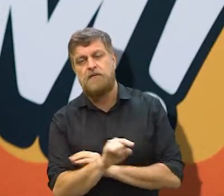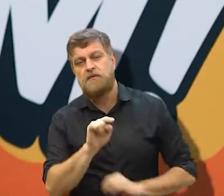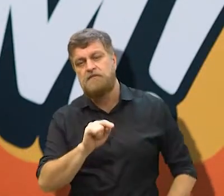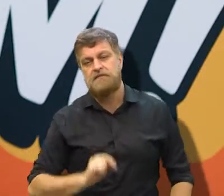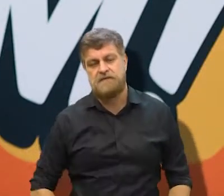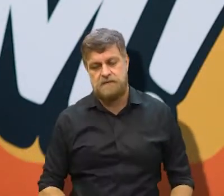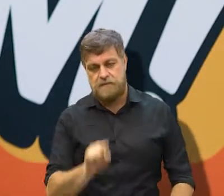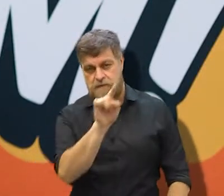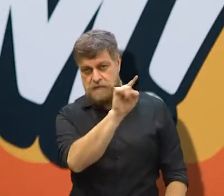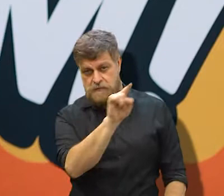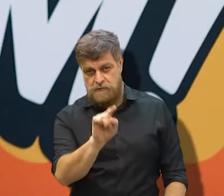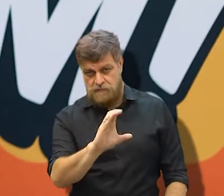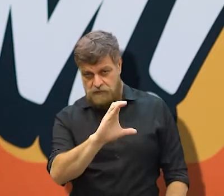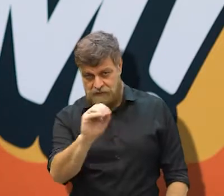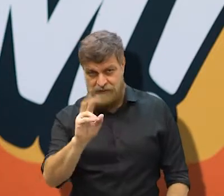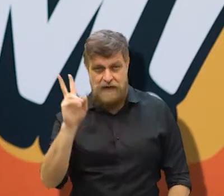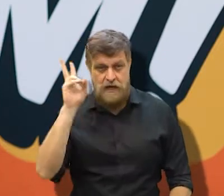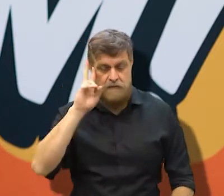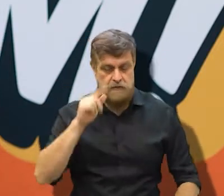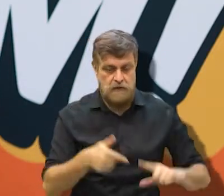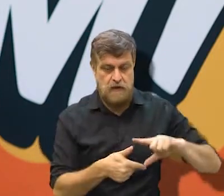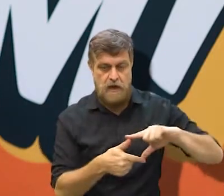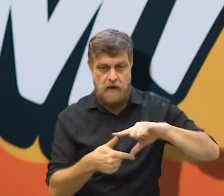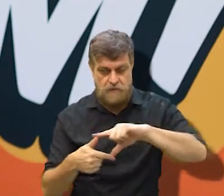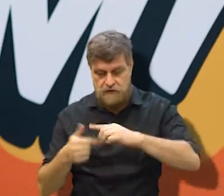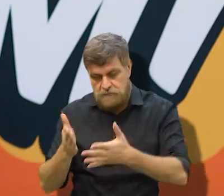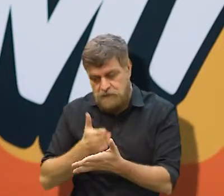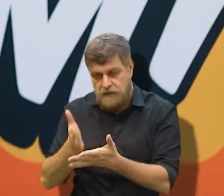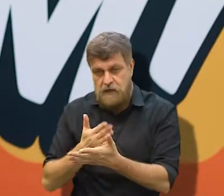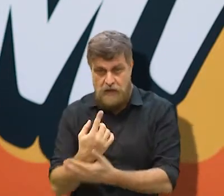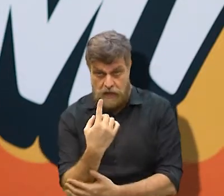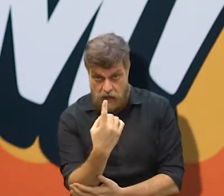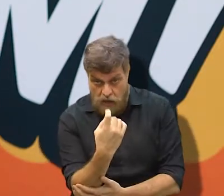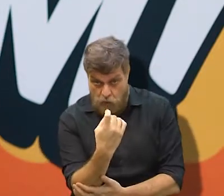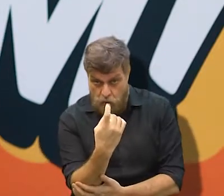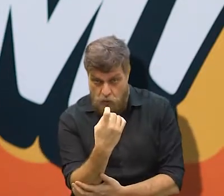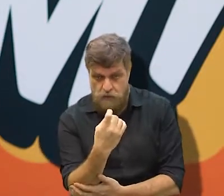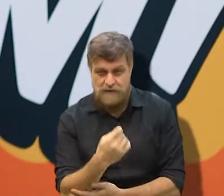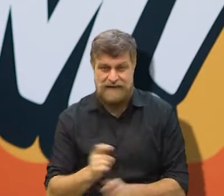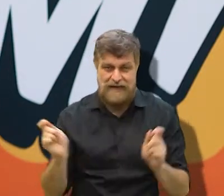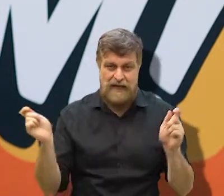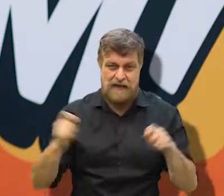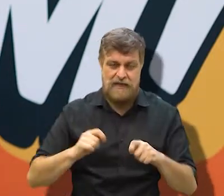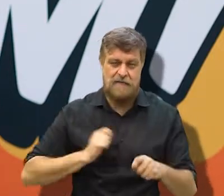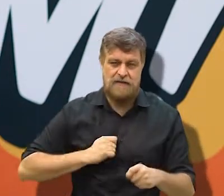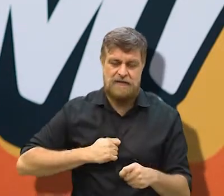você planejou pro Zeca? É uma história, é uma HQ única, é uma HQ Boa. Que